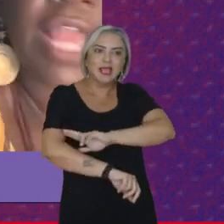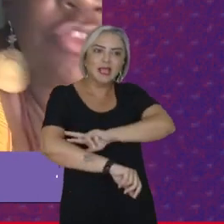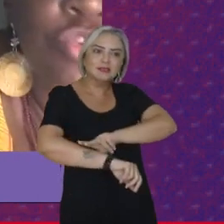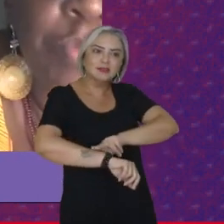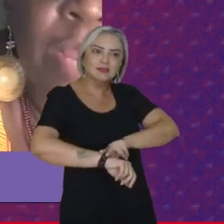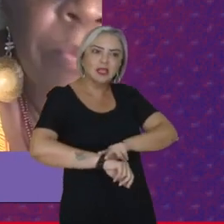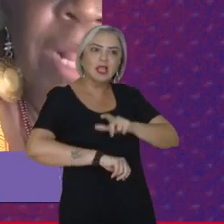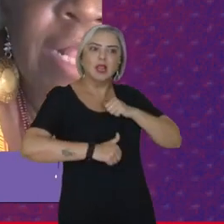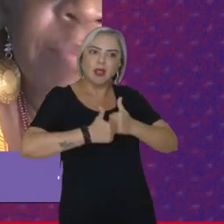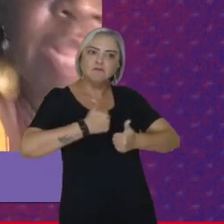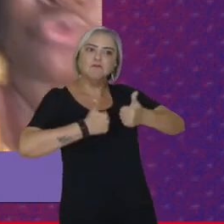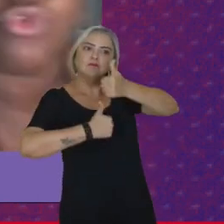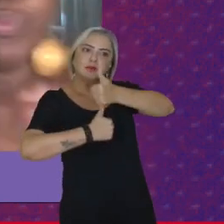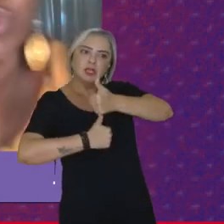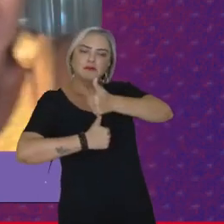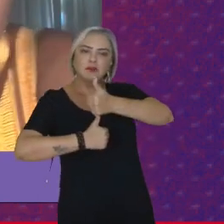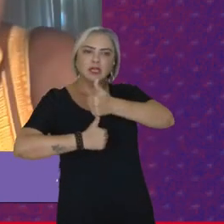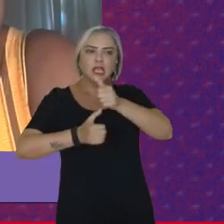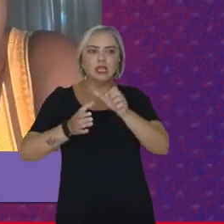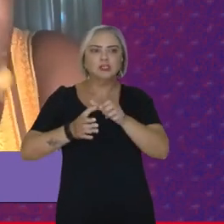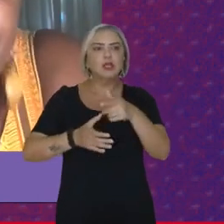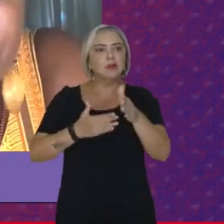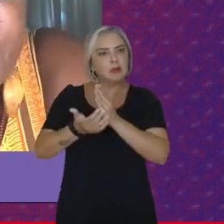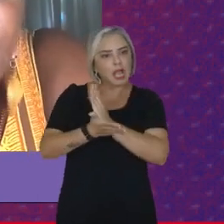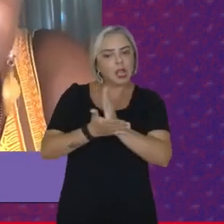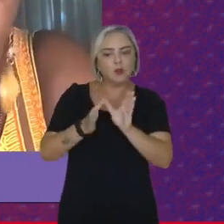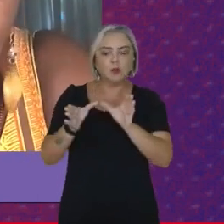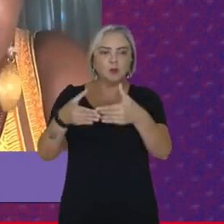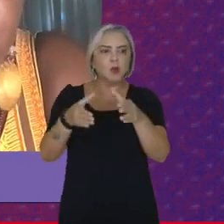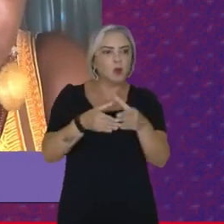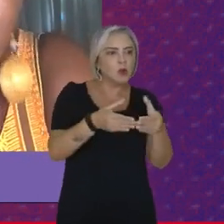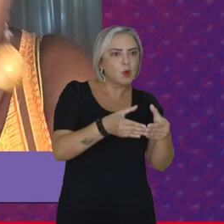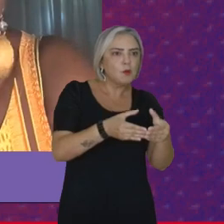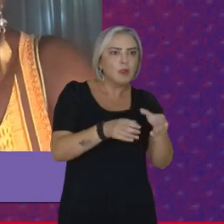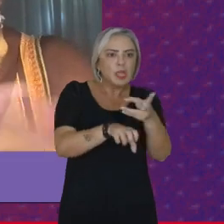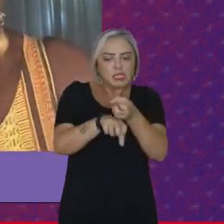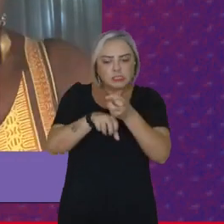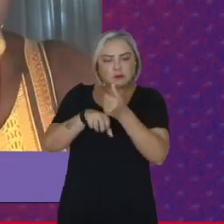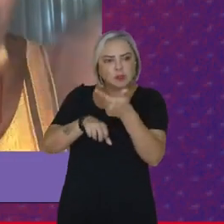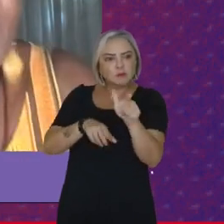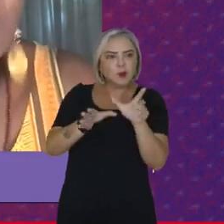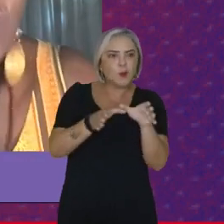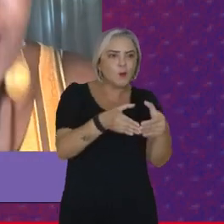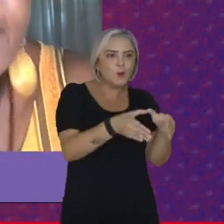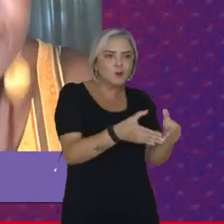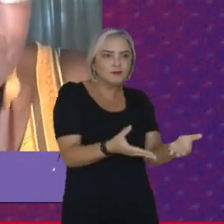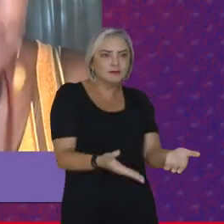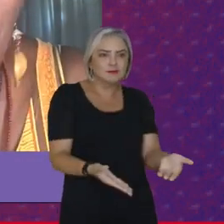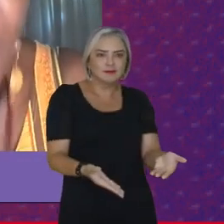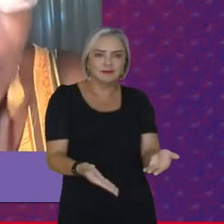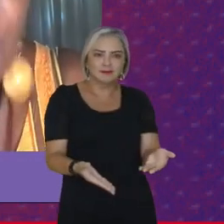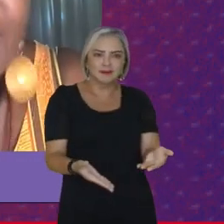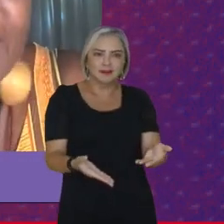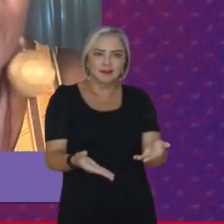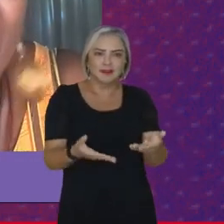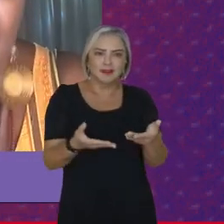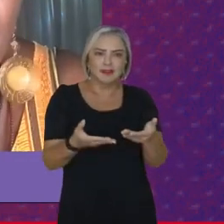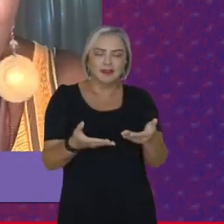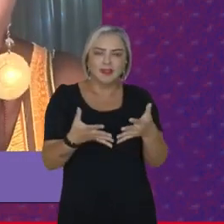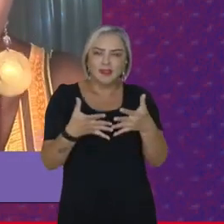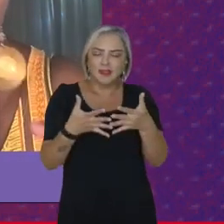traz privilégios para determinados grupos e exploração para outros. Mergulhar isso é